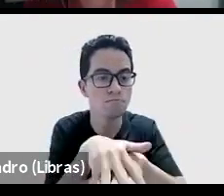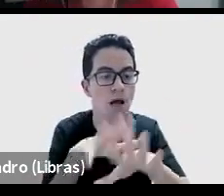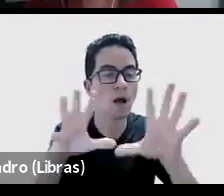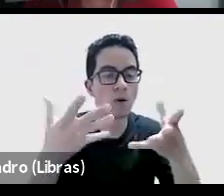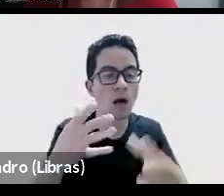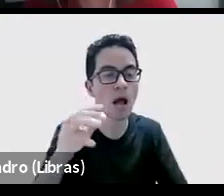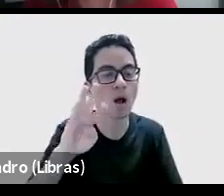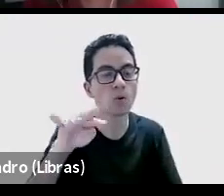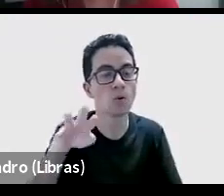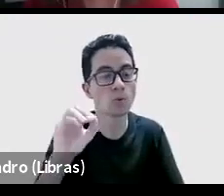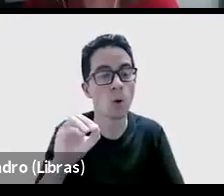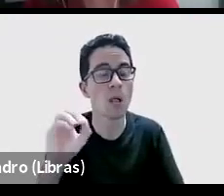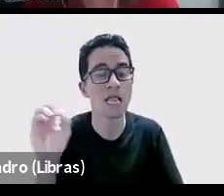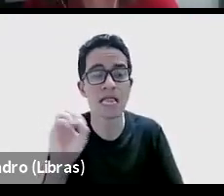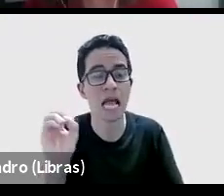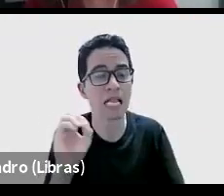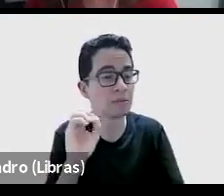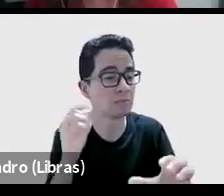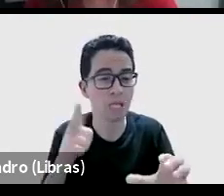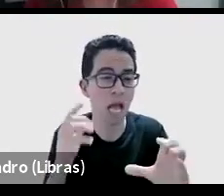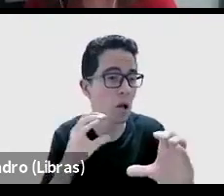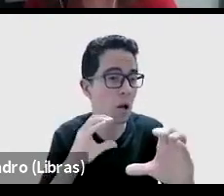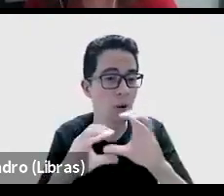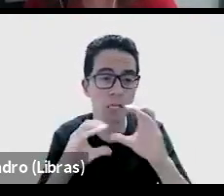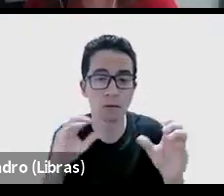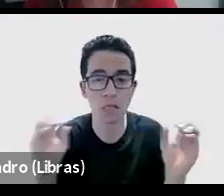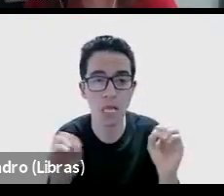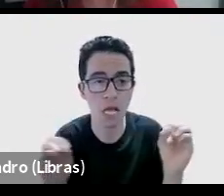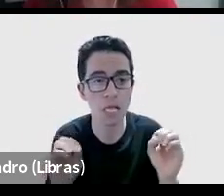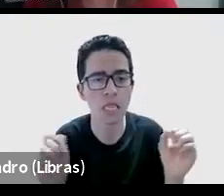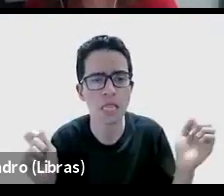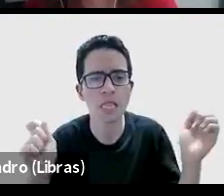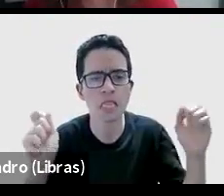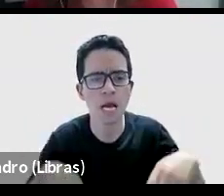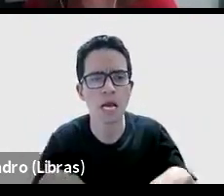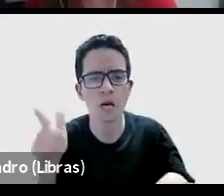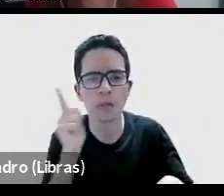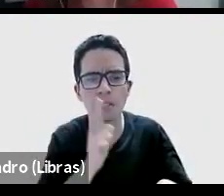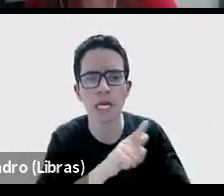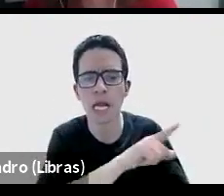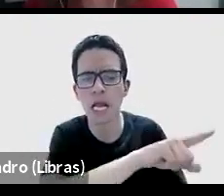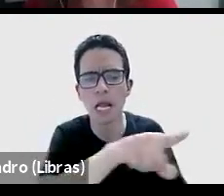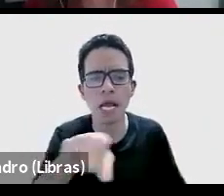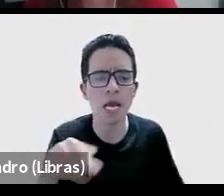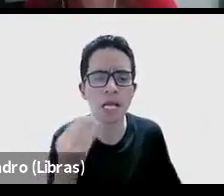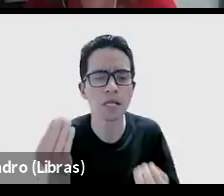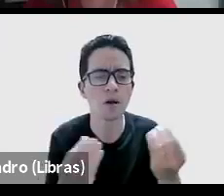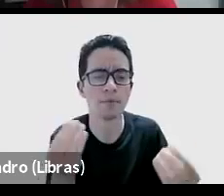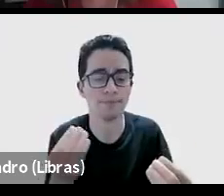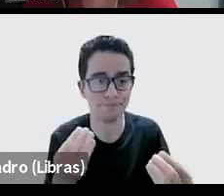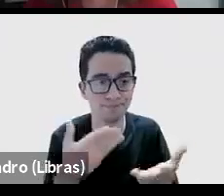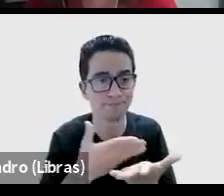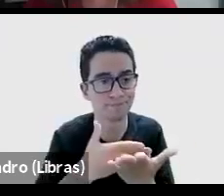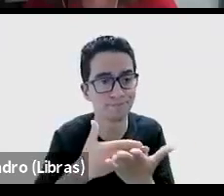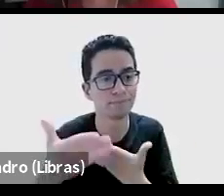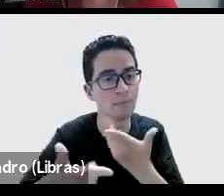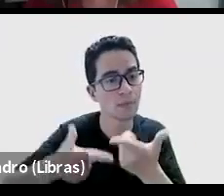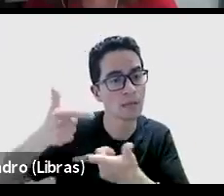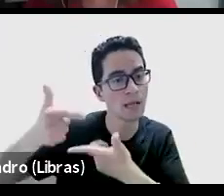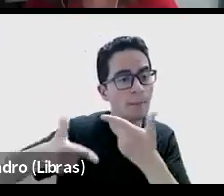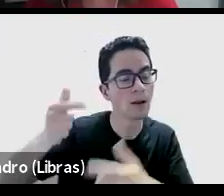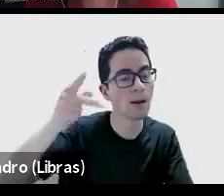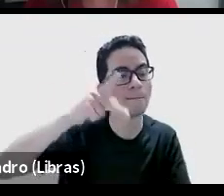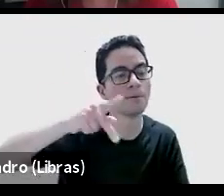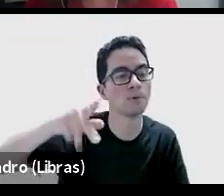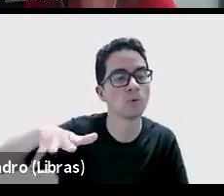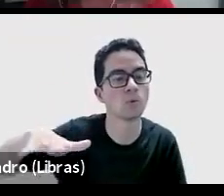porque não se comunicam, né? De que forma a gente pode atingi-los? Então, a gente começou um trabalho com os